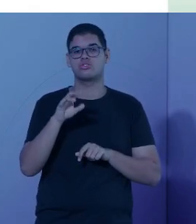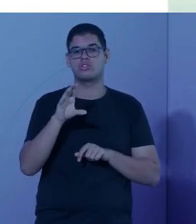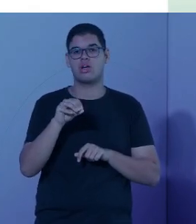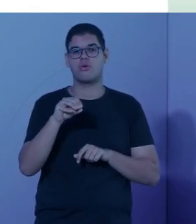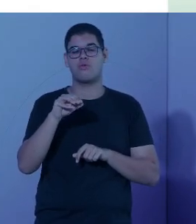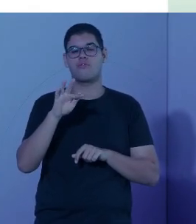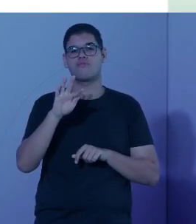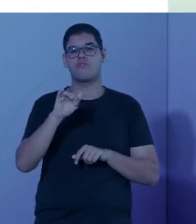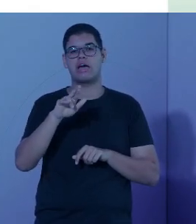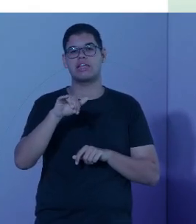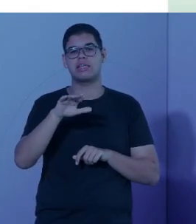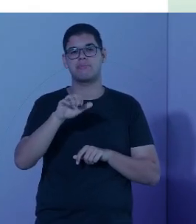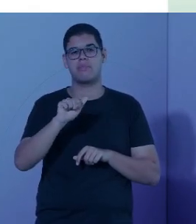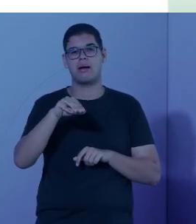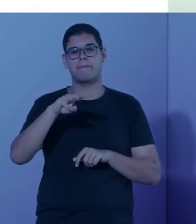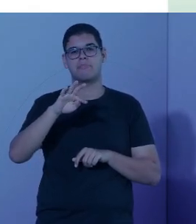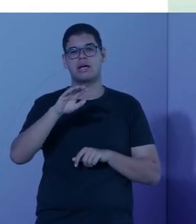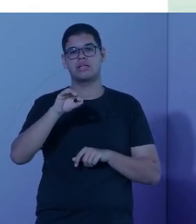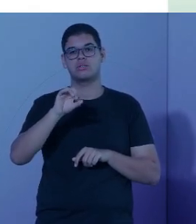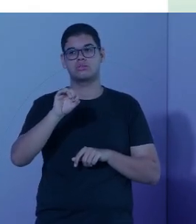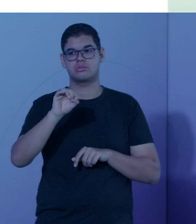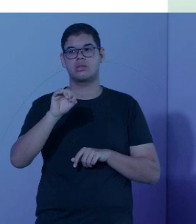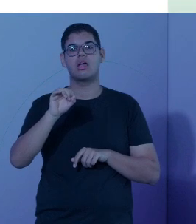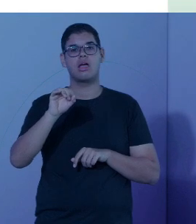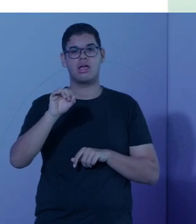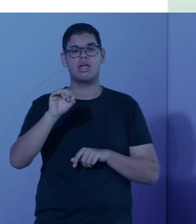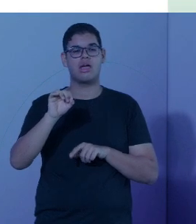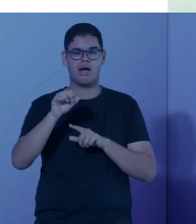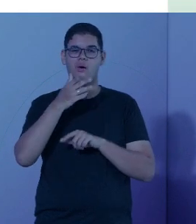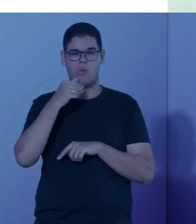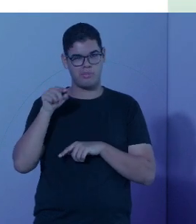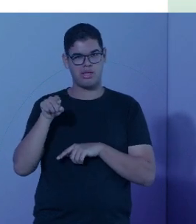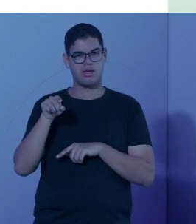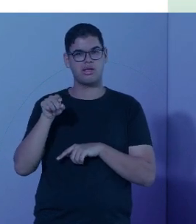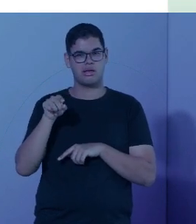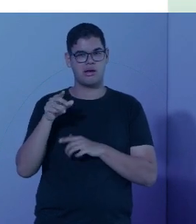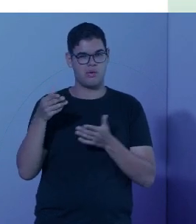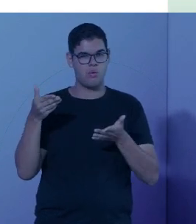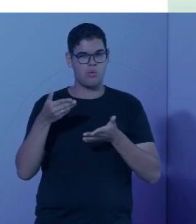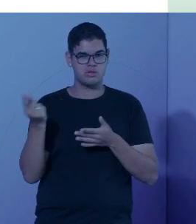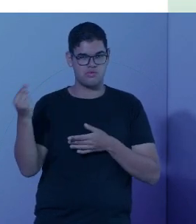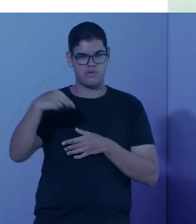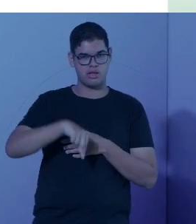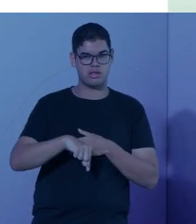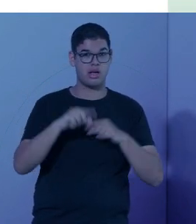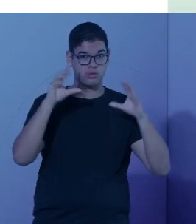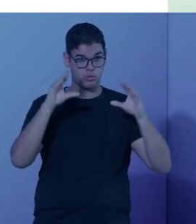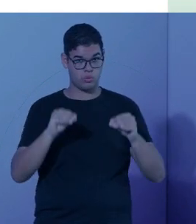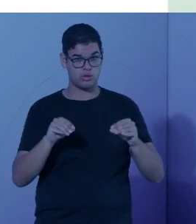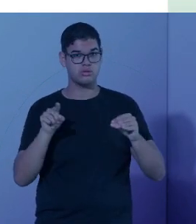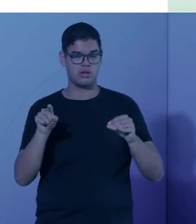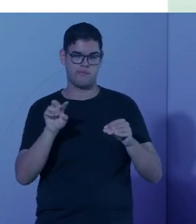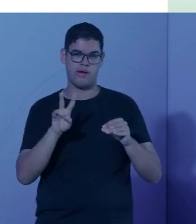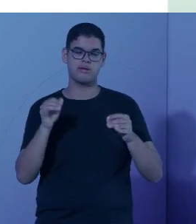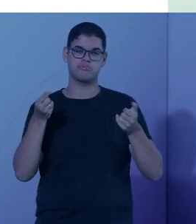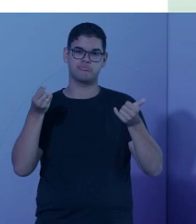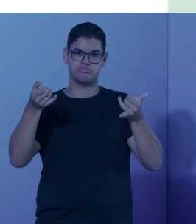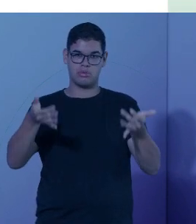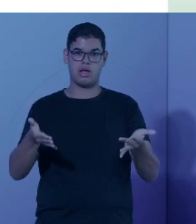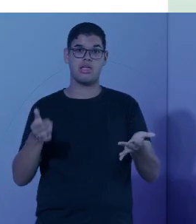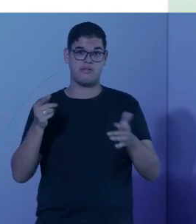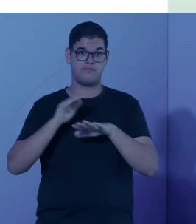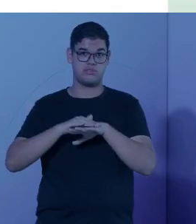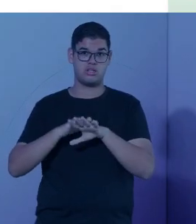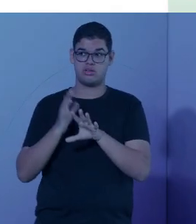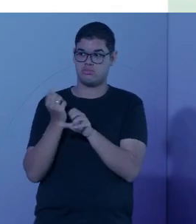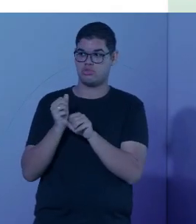Matos, que está na última mesa do evento também, eles calcularam de forma diferente, tá? De mim, mas eles trouxeram